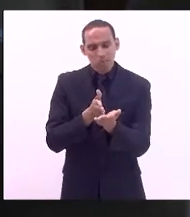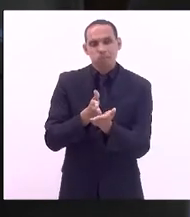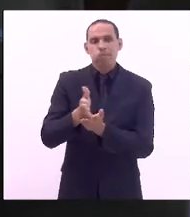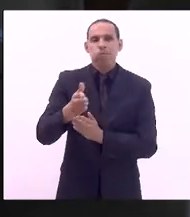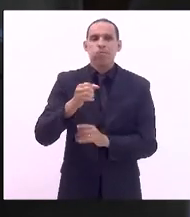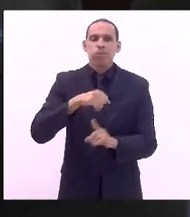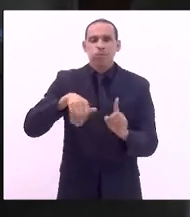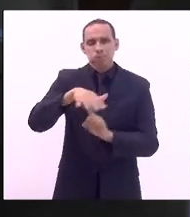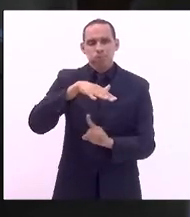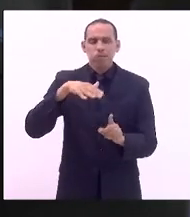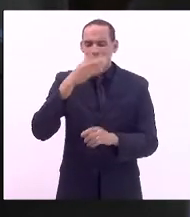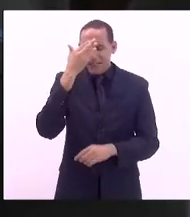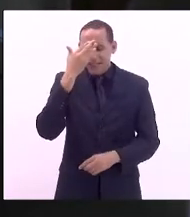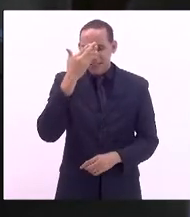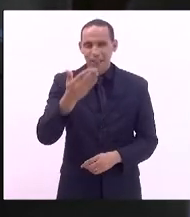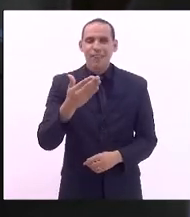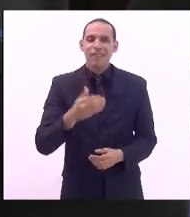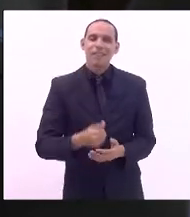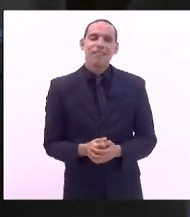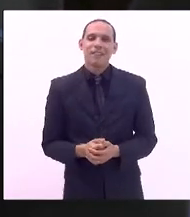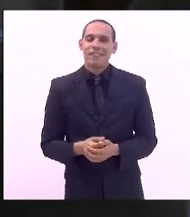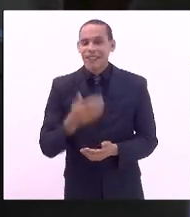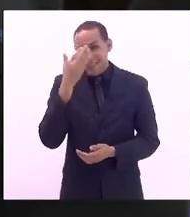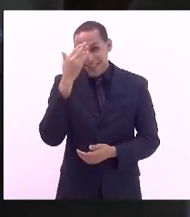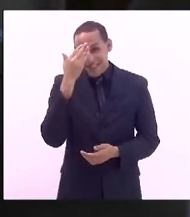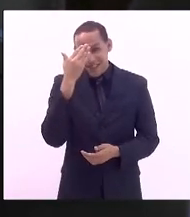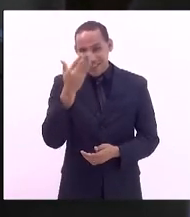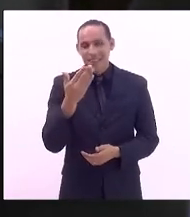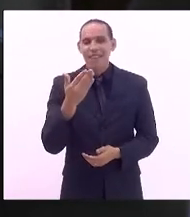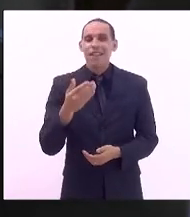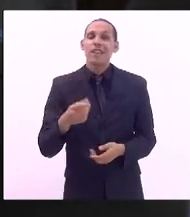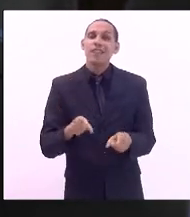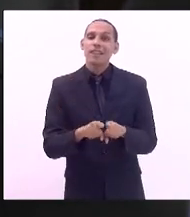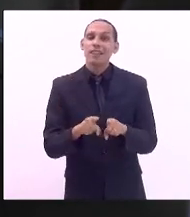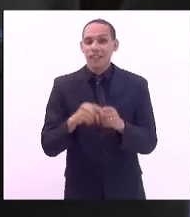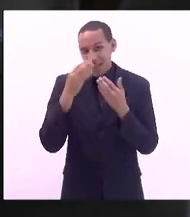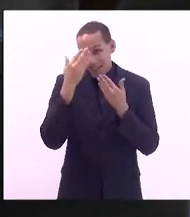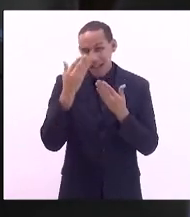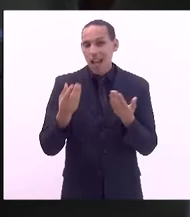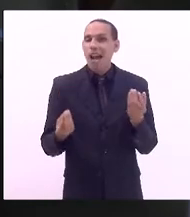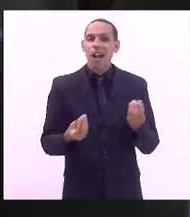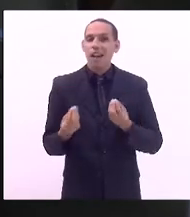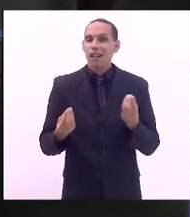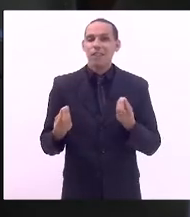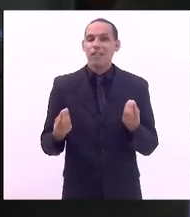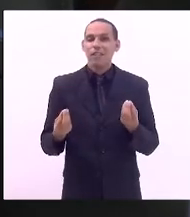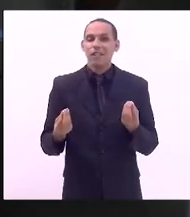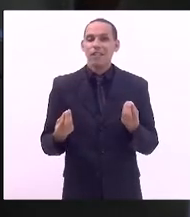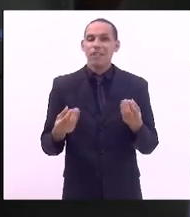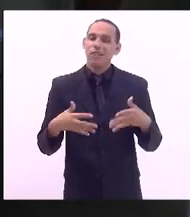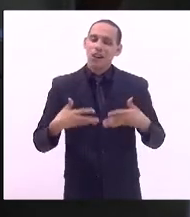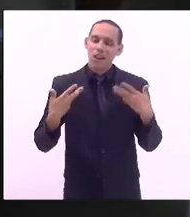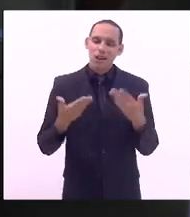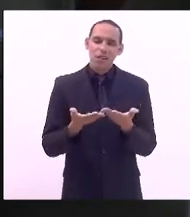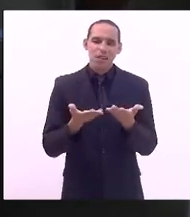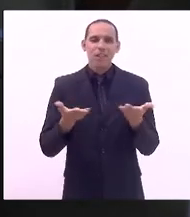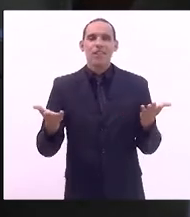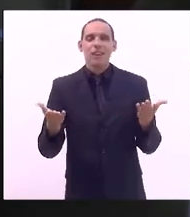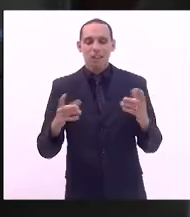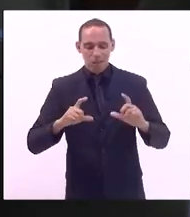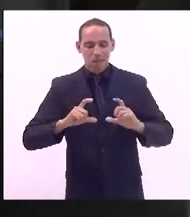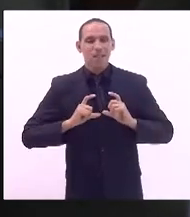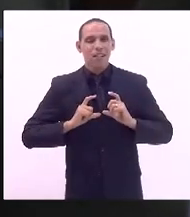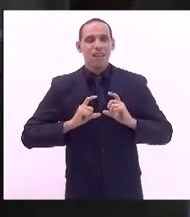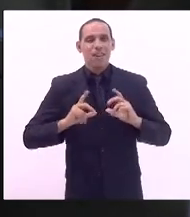sociedade muito obrigada Quero agradecer e o Nossa forma de o crescimento estão honrando vocês com essa